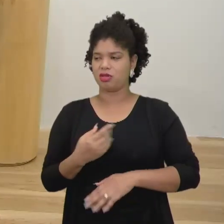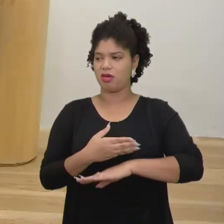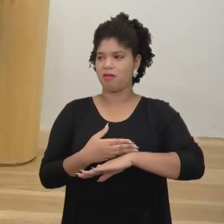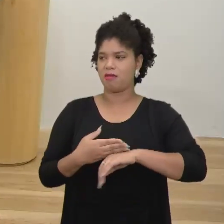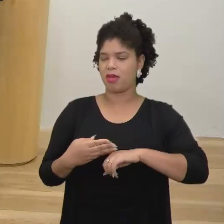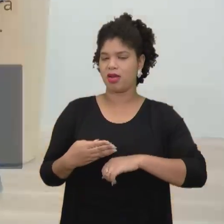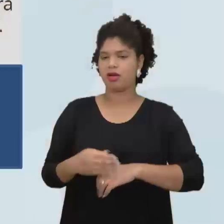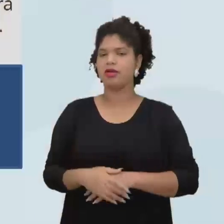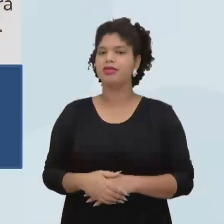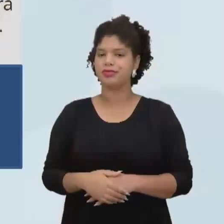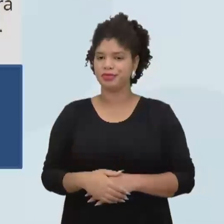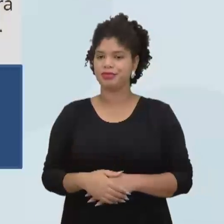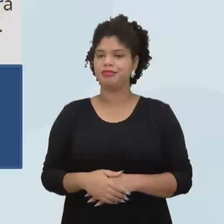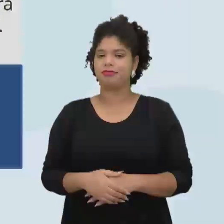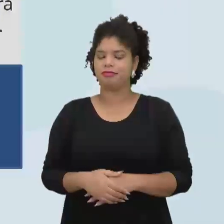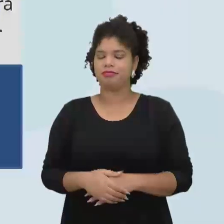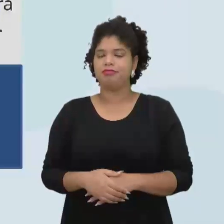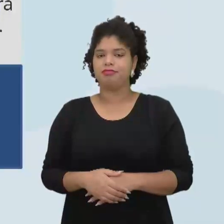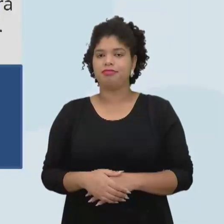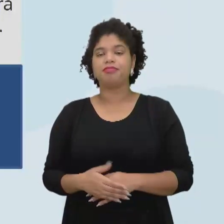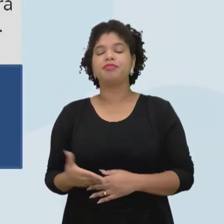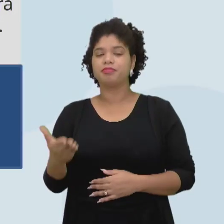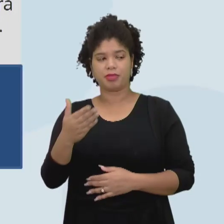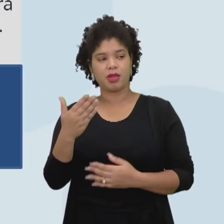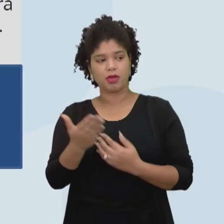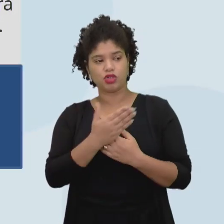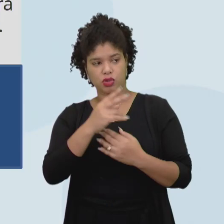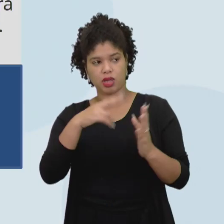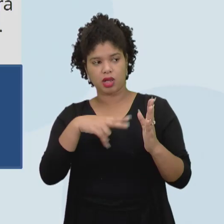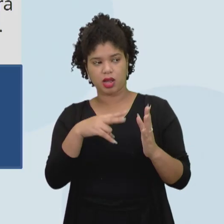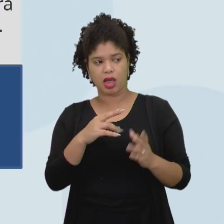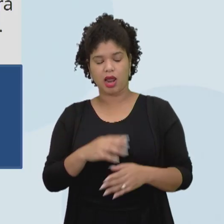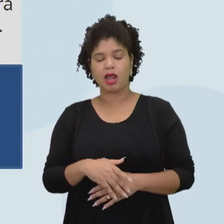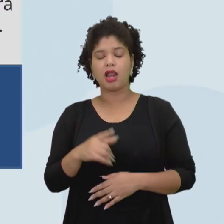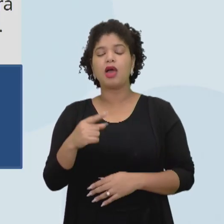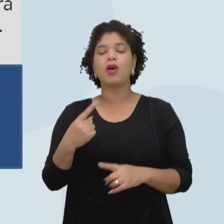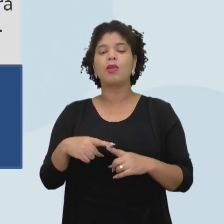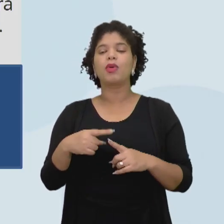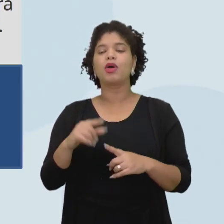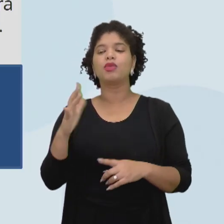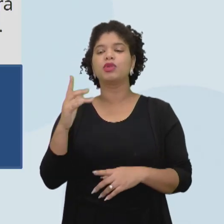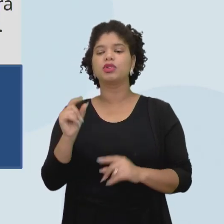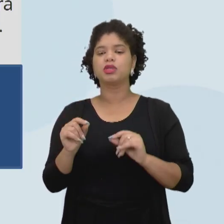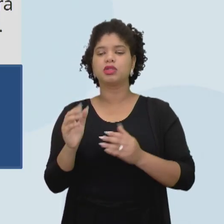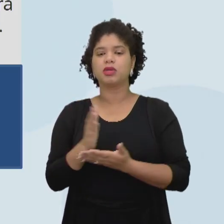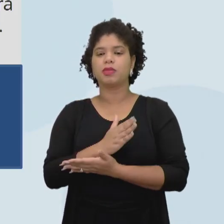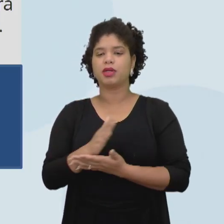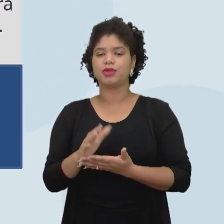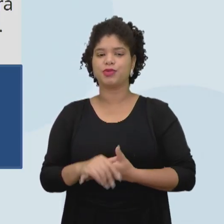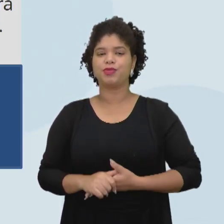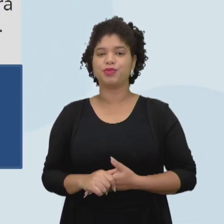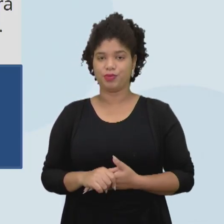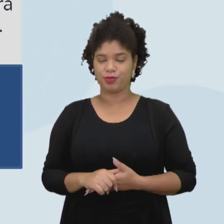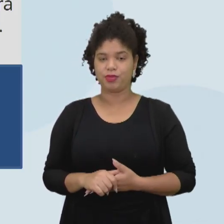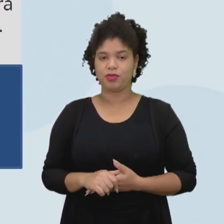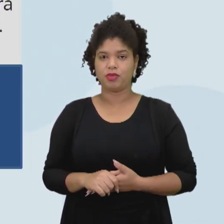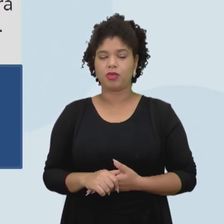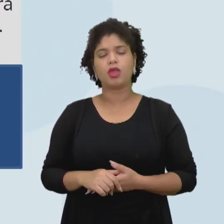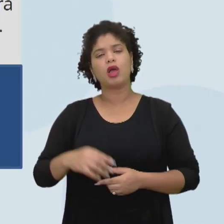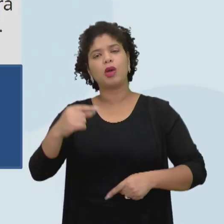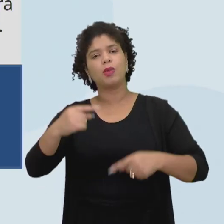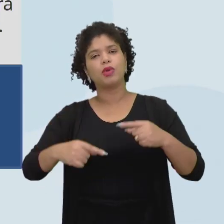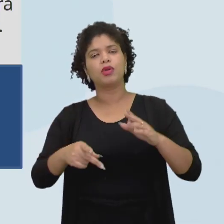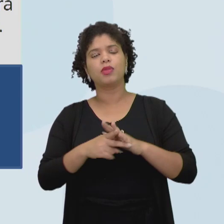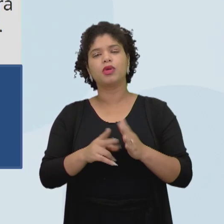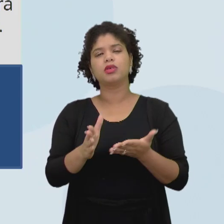aqui a justificativa ideológica e do ponto de vista da legislação do apartheid. Lê para nós. Vamos lá. A política da segregação